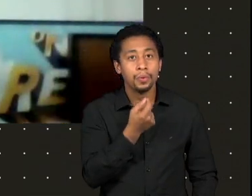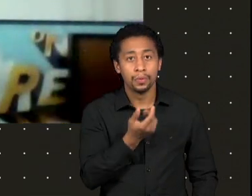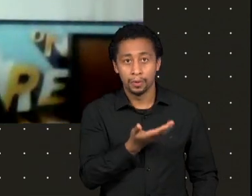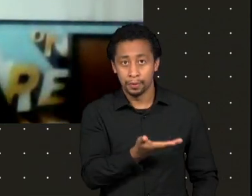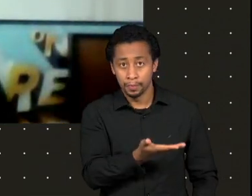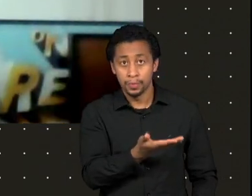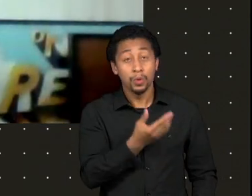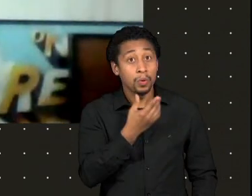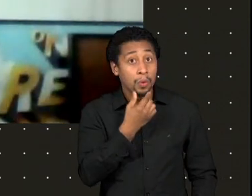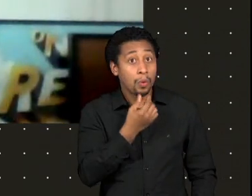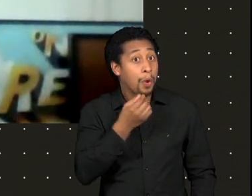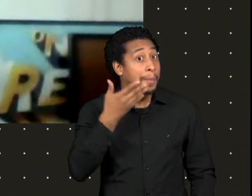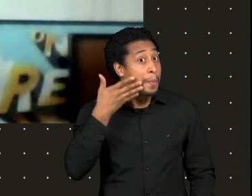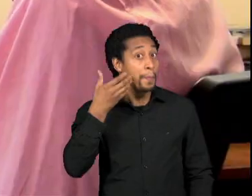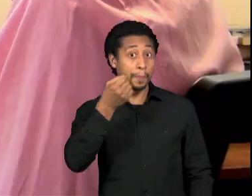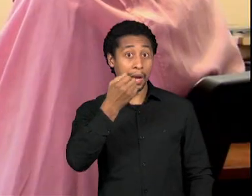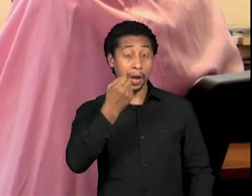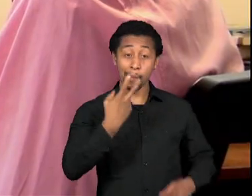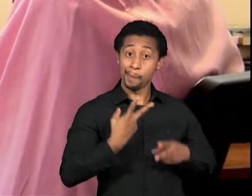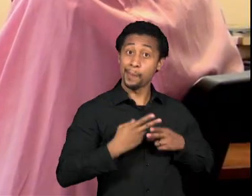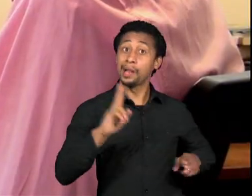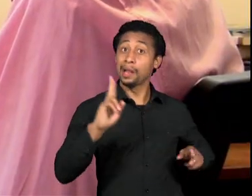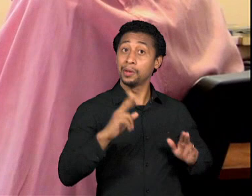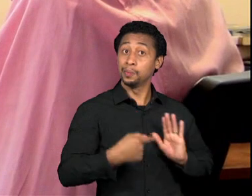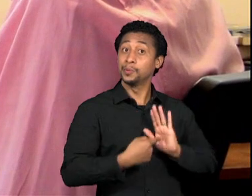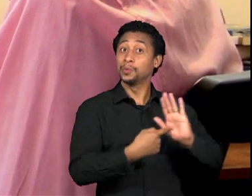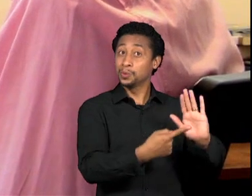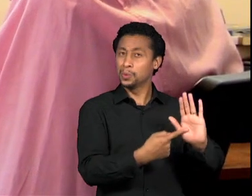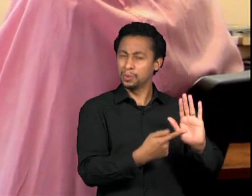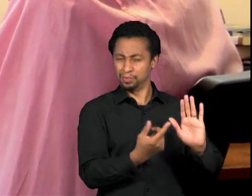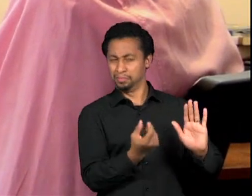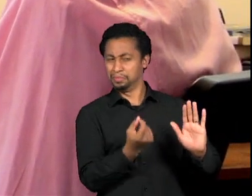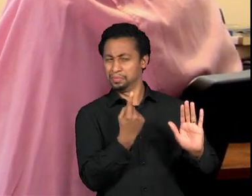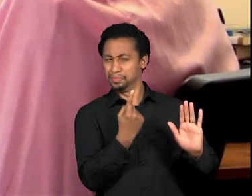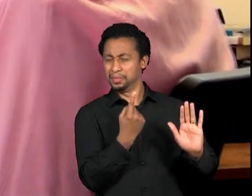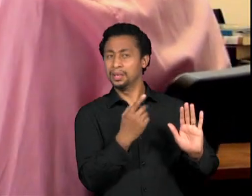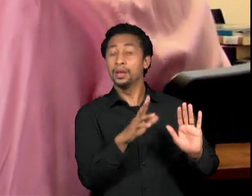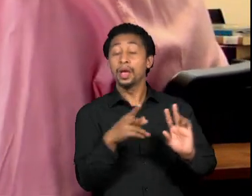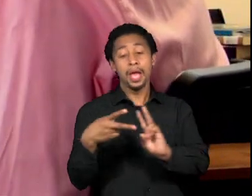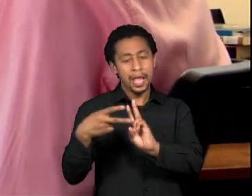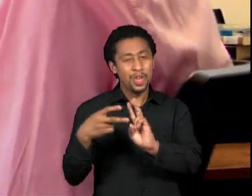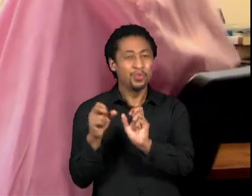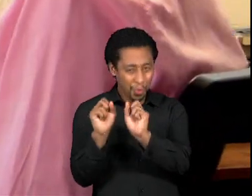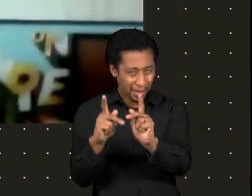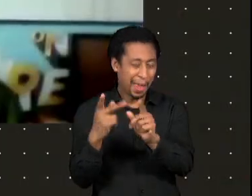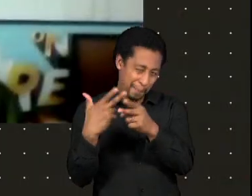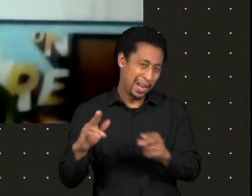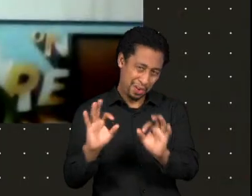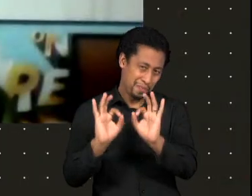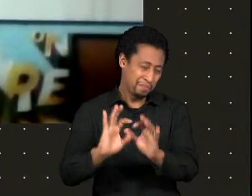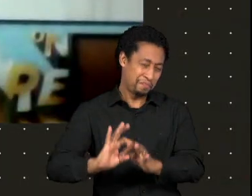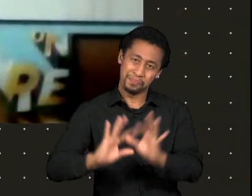um homem branco nu. É. Se fosse índio, passava, mas como era branco, não passava.